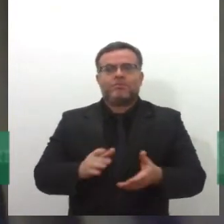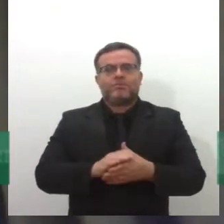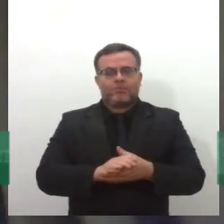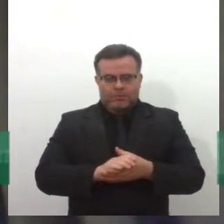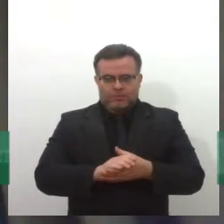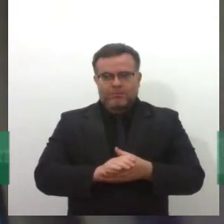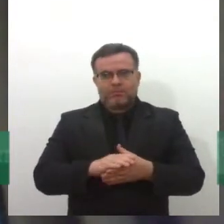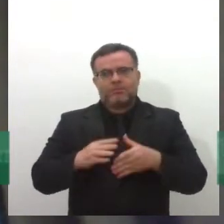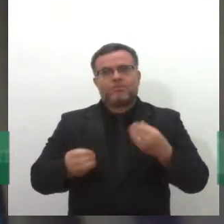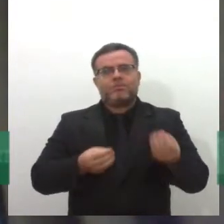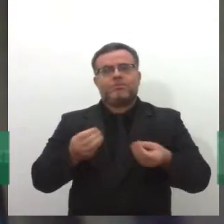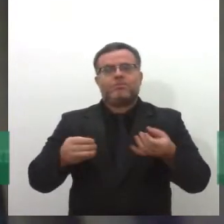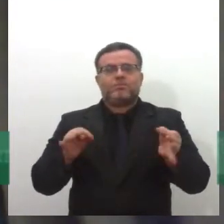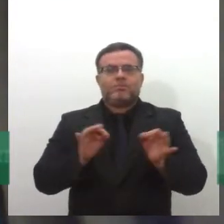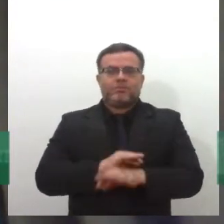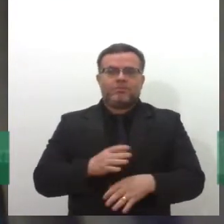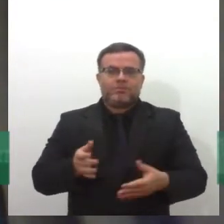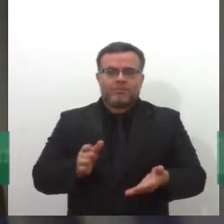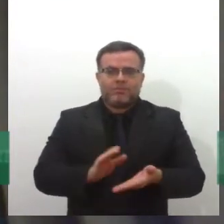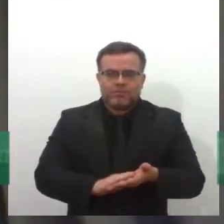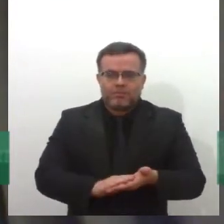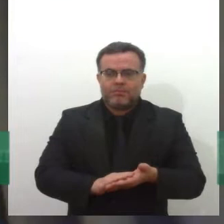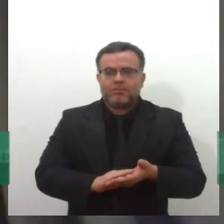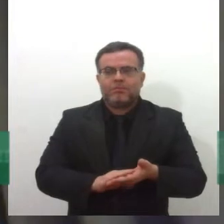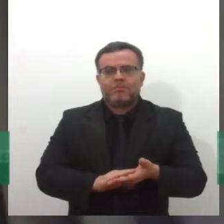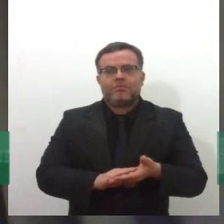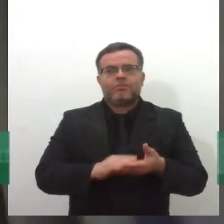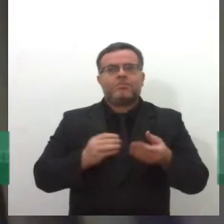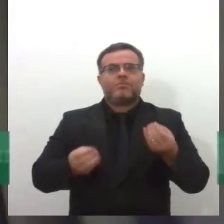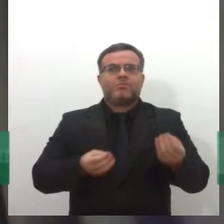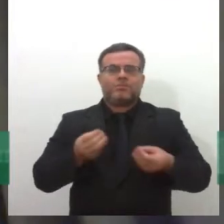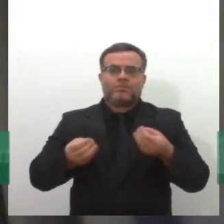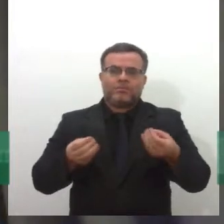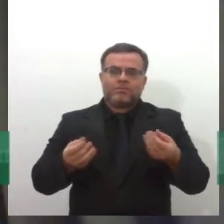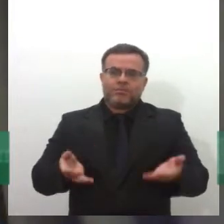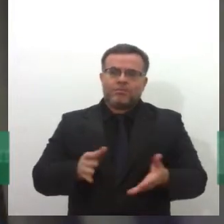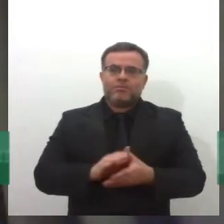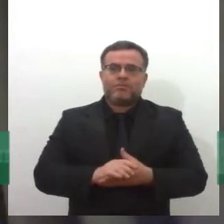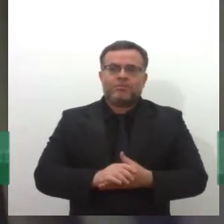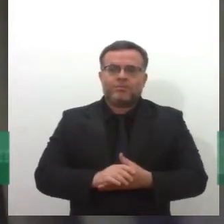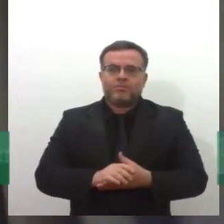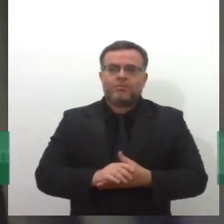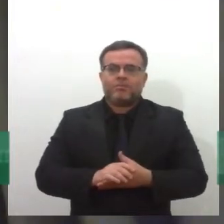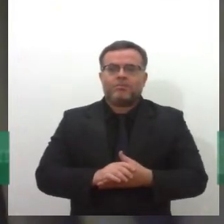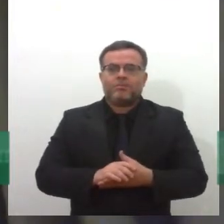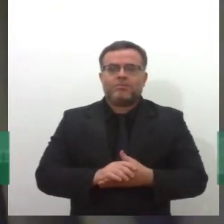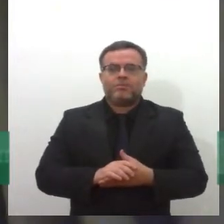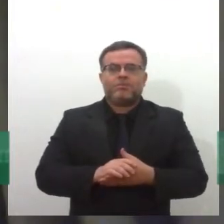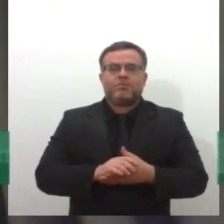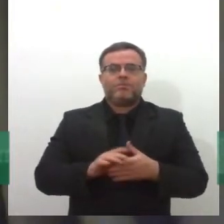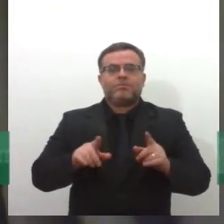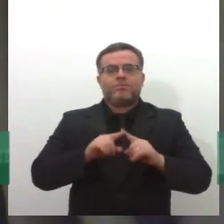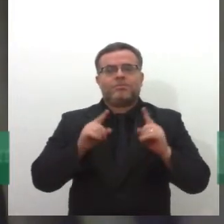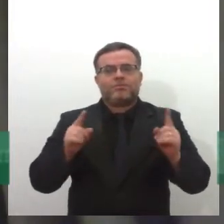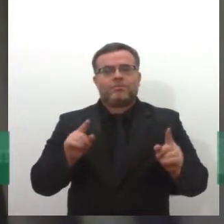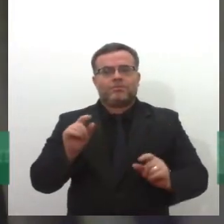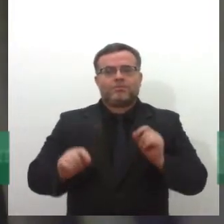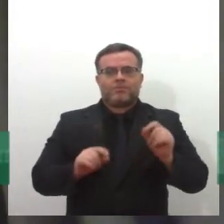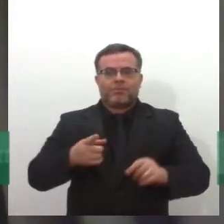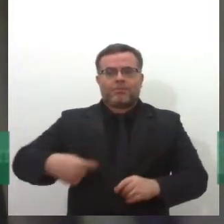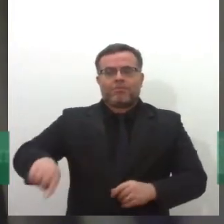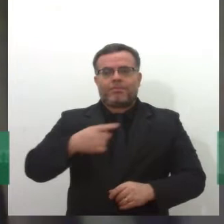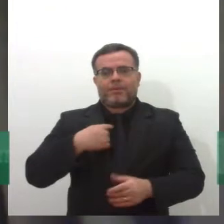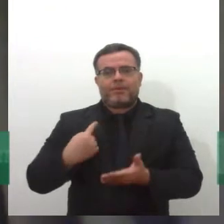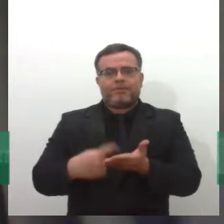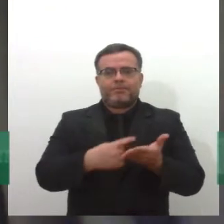mundo culpa a Petrobras, na minha visão, é uma visão absolutamente equivocada, mas se a gente não consegue fazer uma